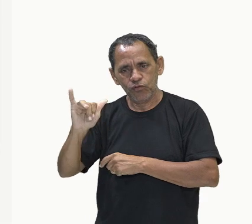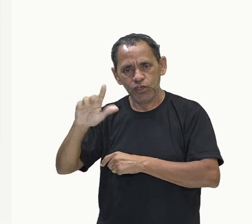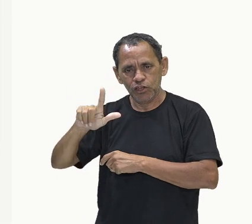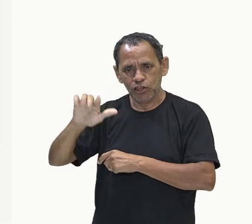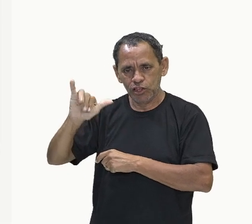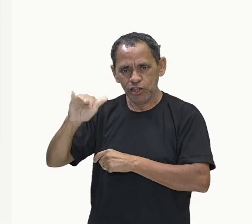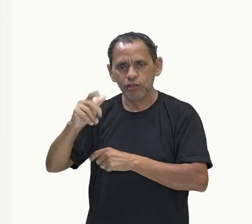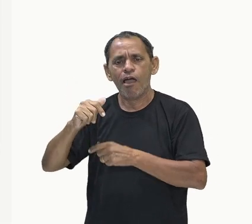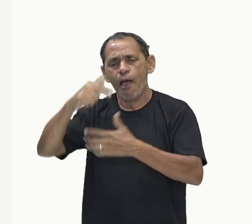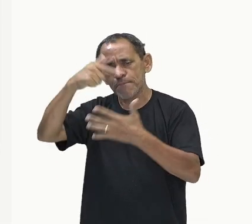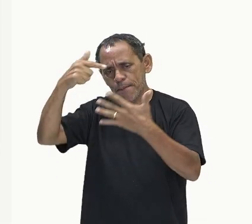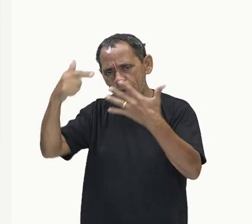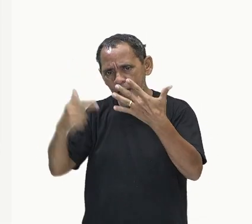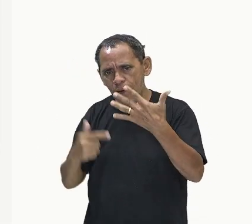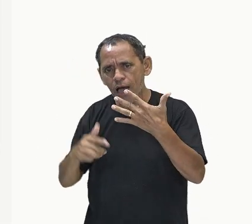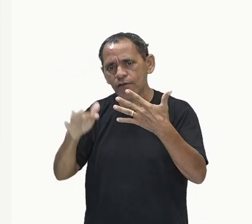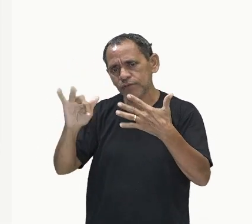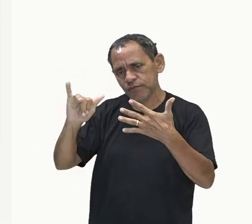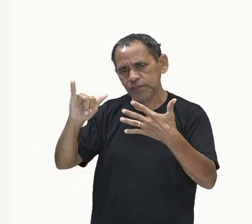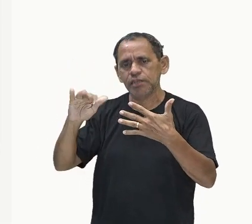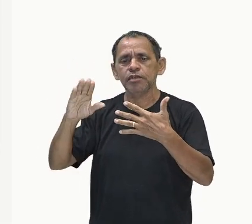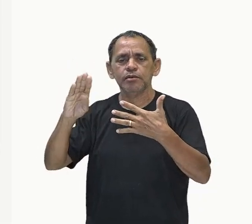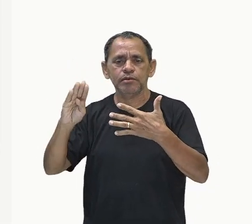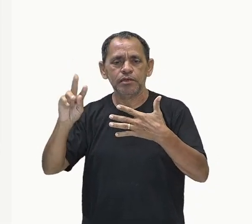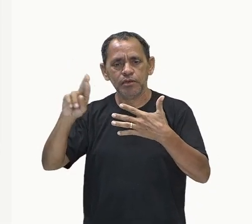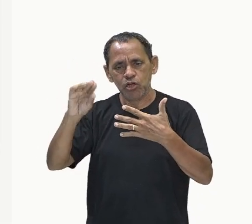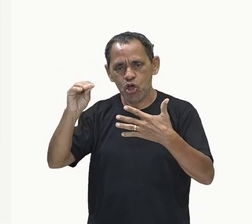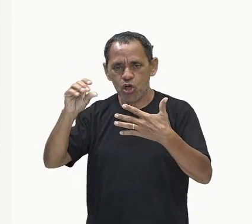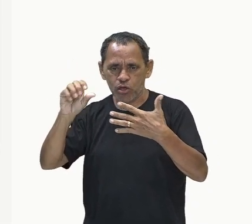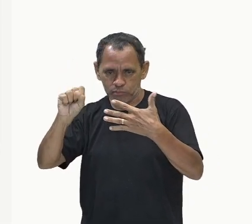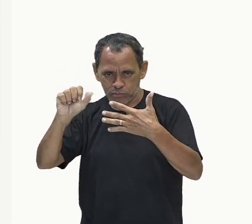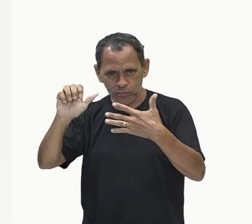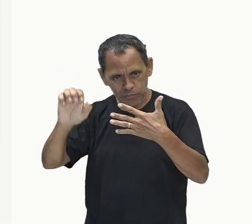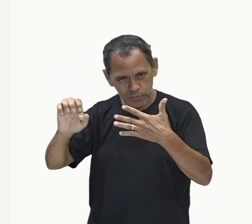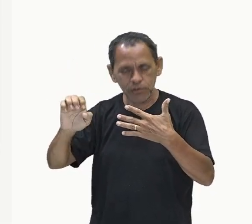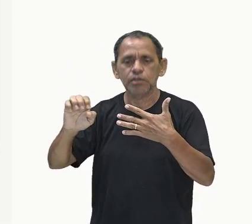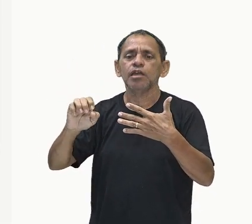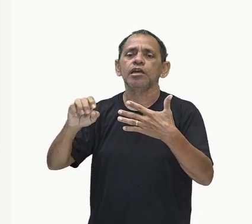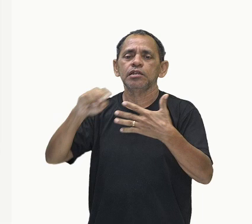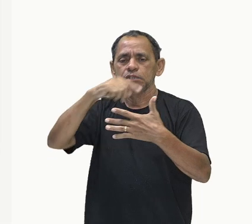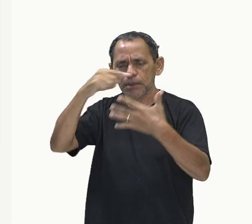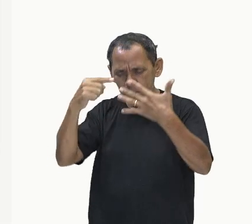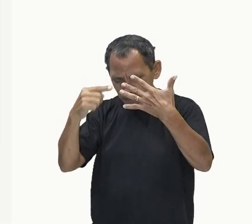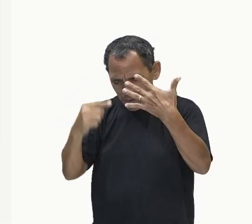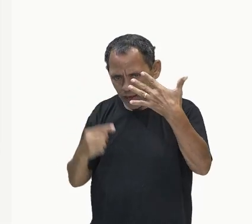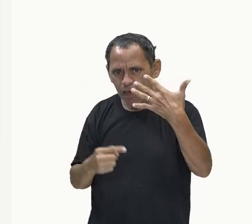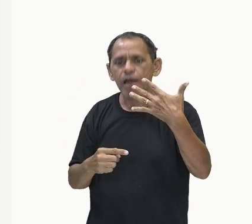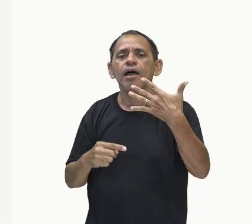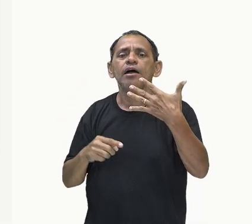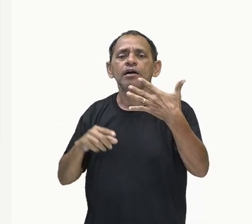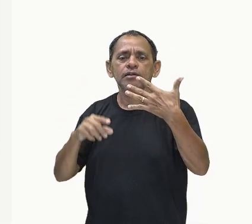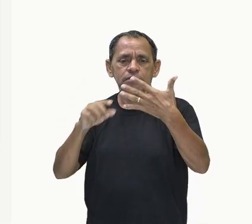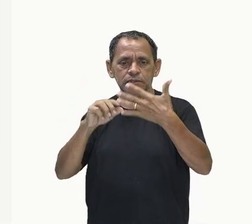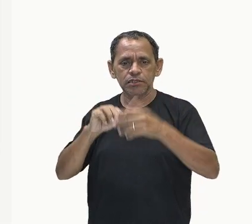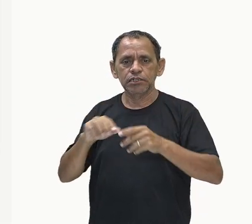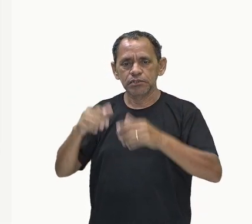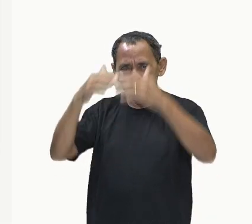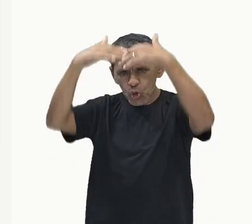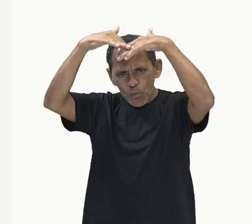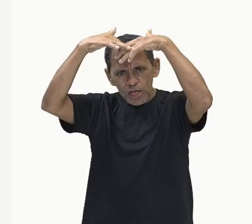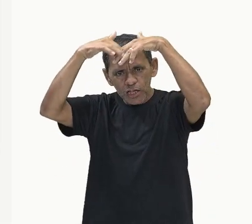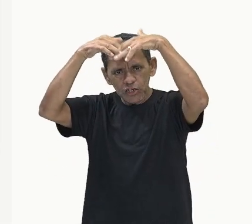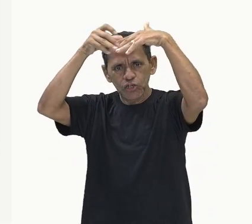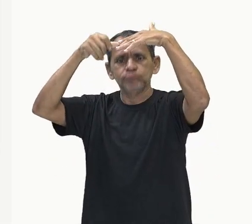talassemia, fibrose cística, distrofia muscular, doenças neurodegenerativas, dentre outras,